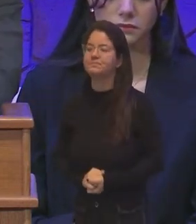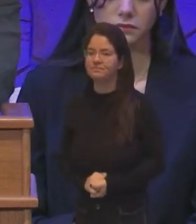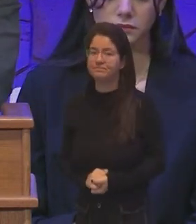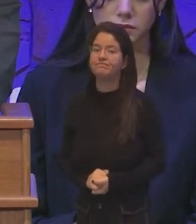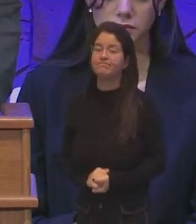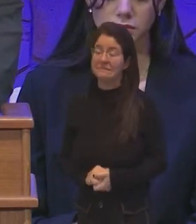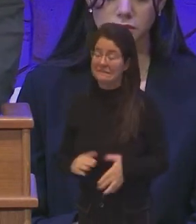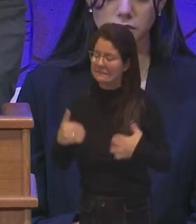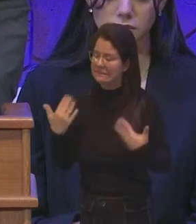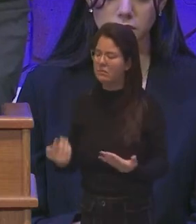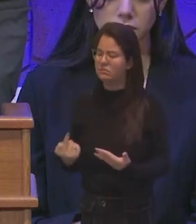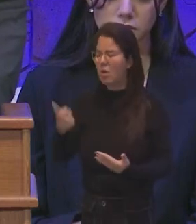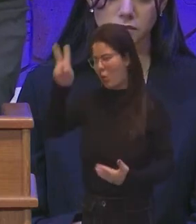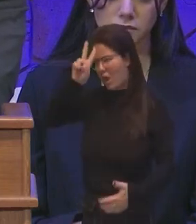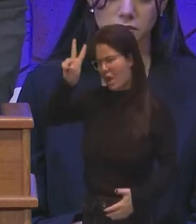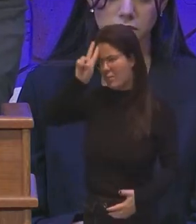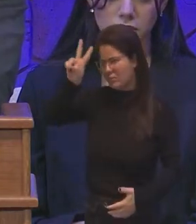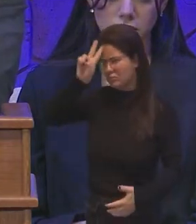Naquele dia,